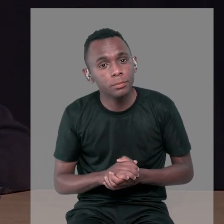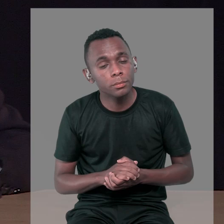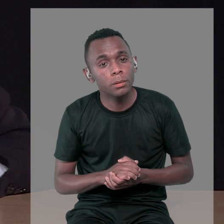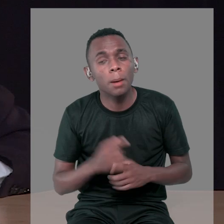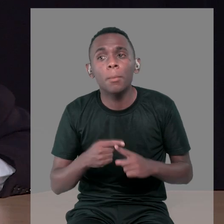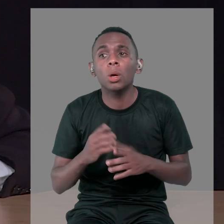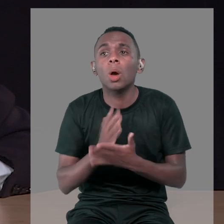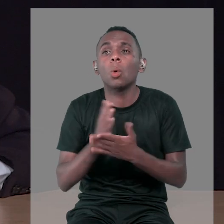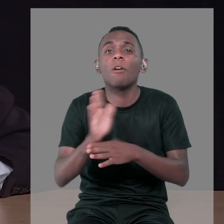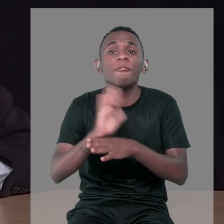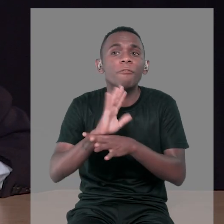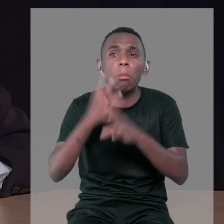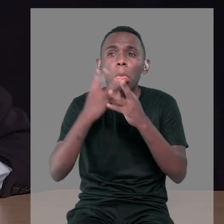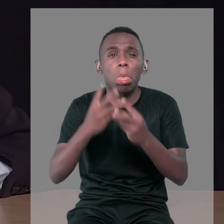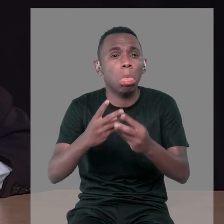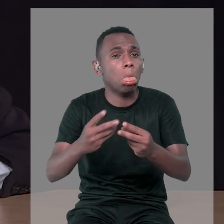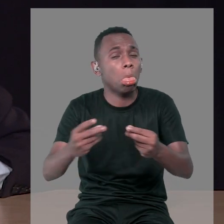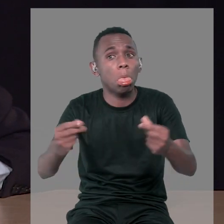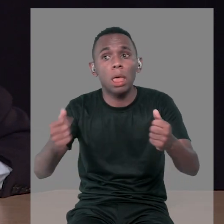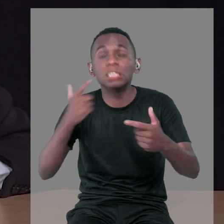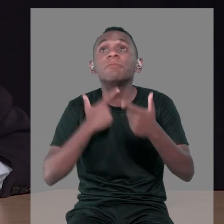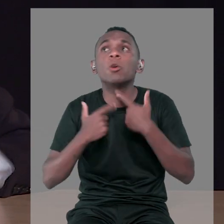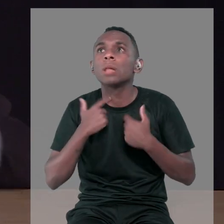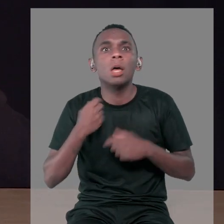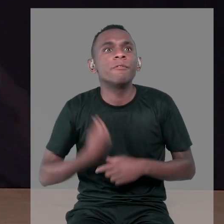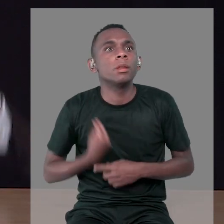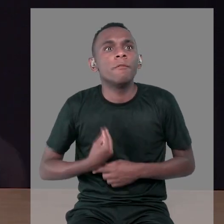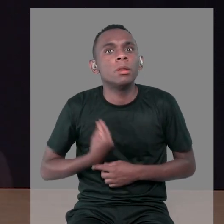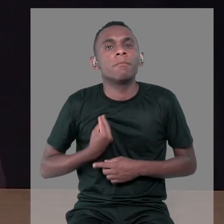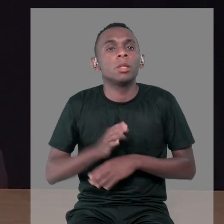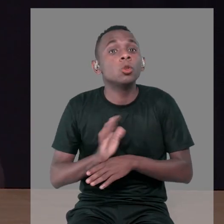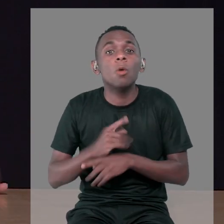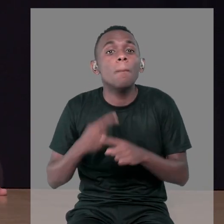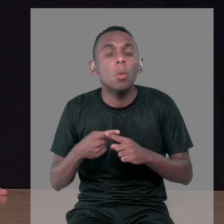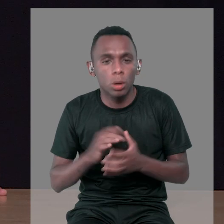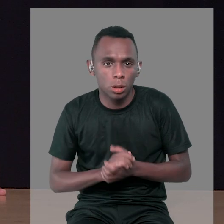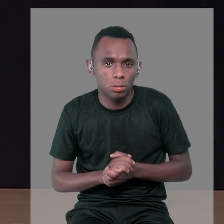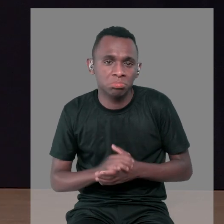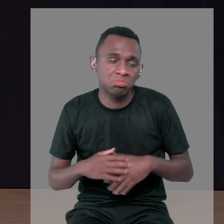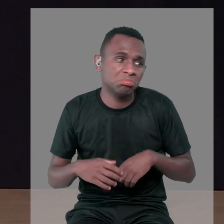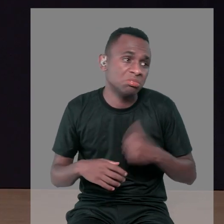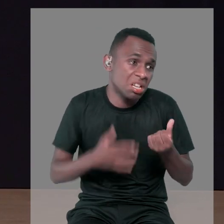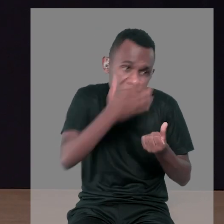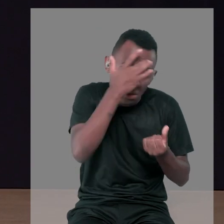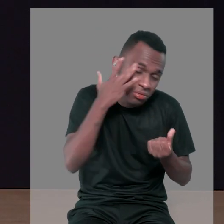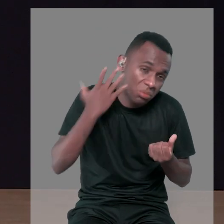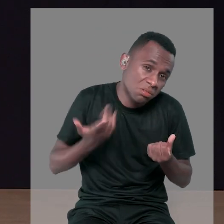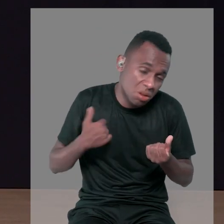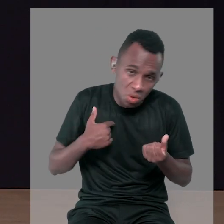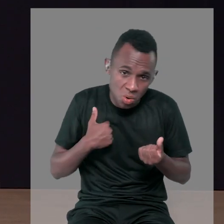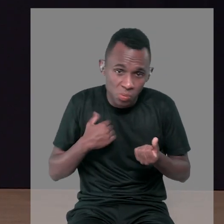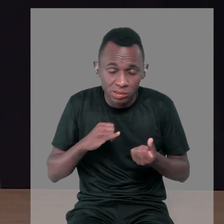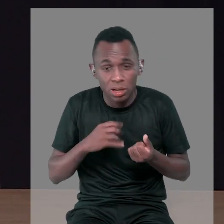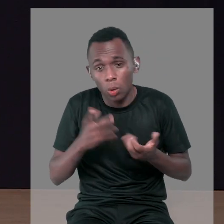tão doidas para sobreviver? Né? Sobra meia dúzia, fica ali todo. Eu, sinceramente, se tiver um apocalipse nuclear, eu quero ser o